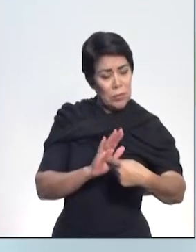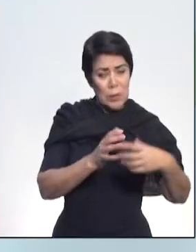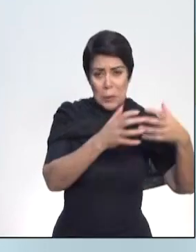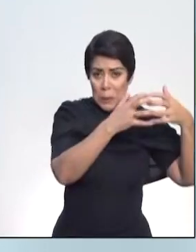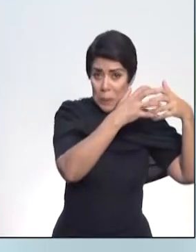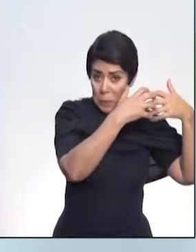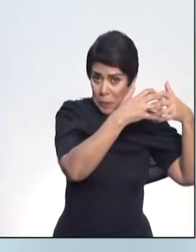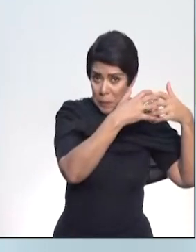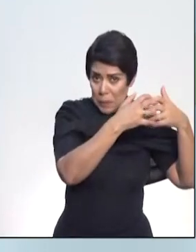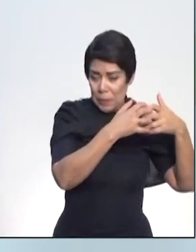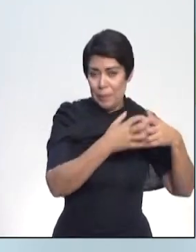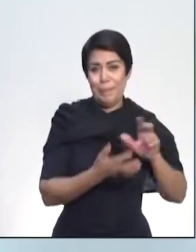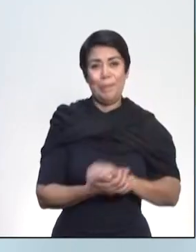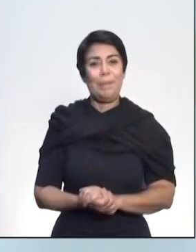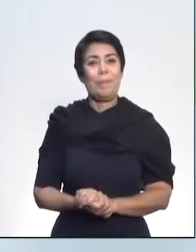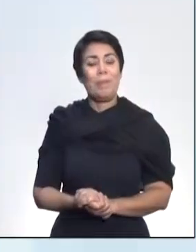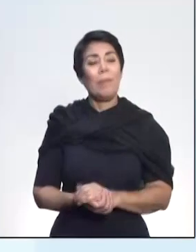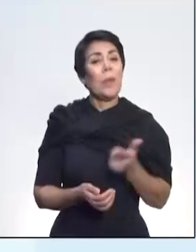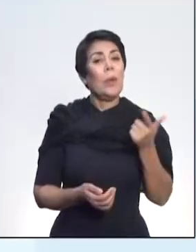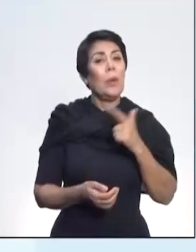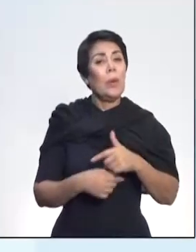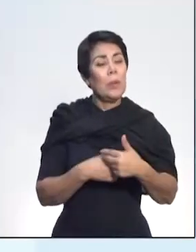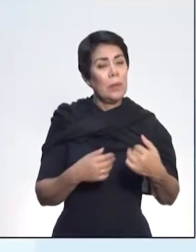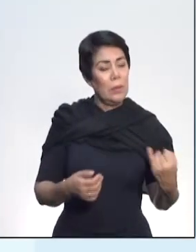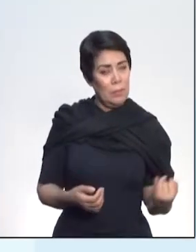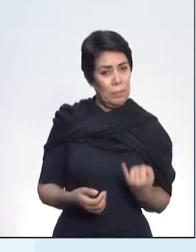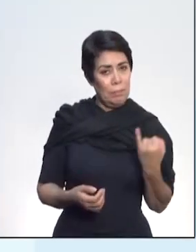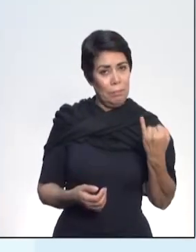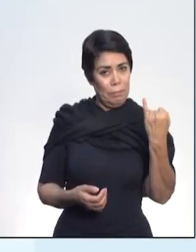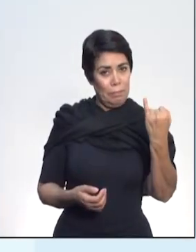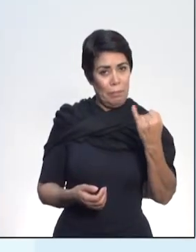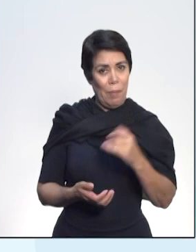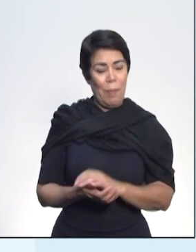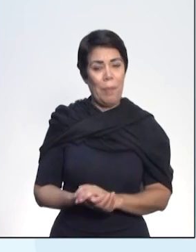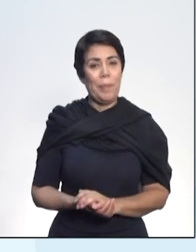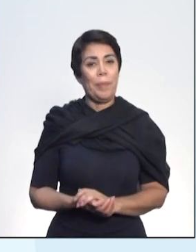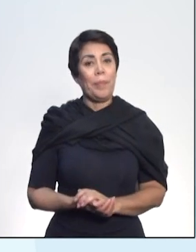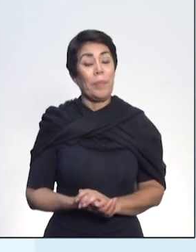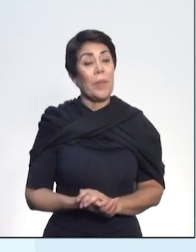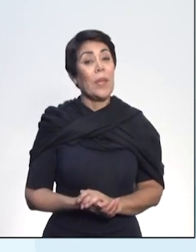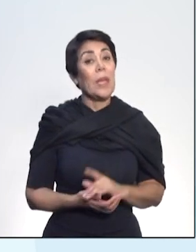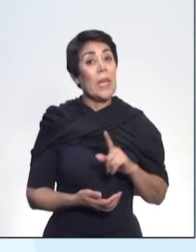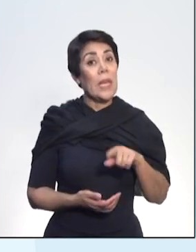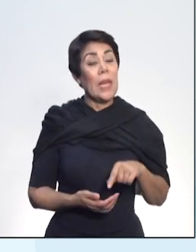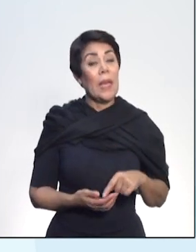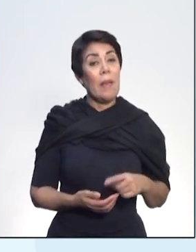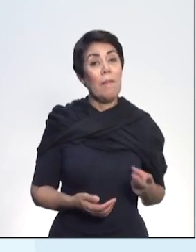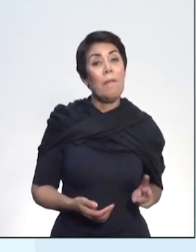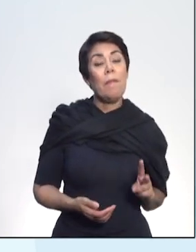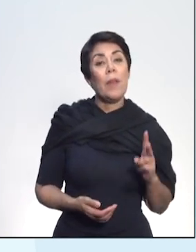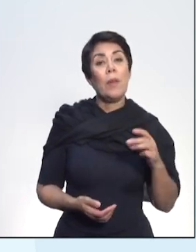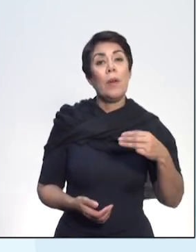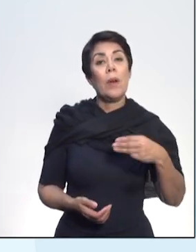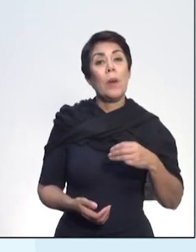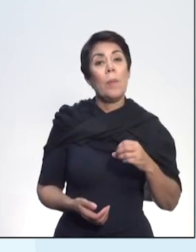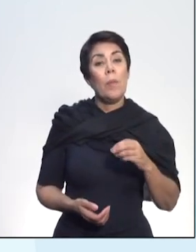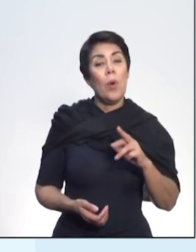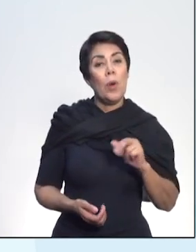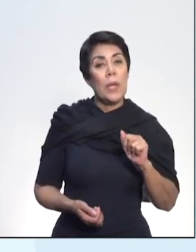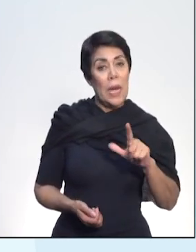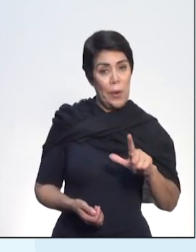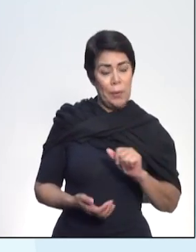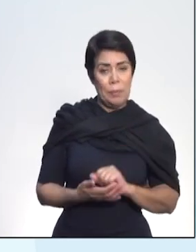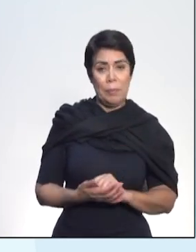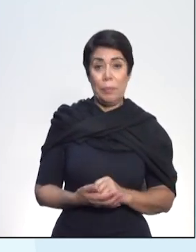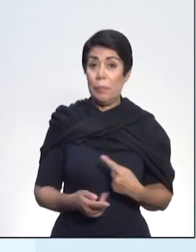próprias coisas. Um outro ponto que vocês viram é em relação aos valores morais, já que, quando a gente fala em